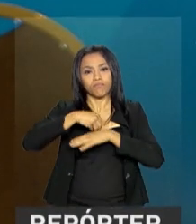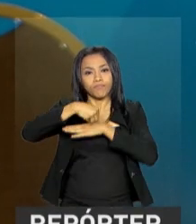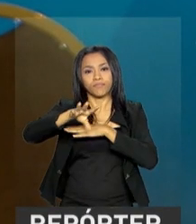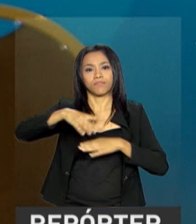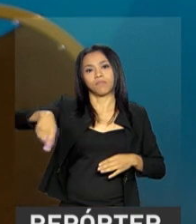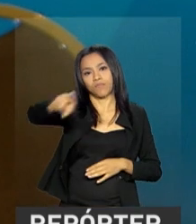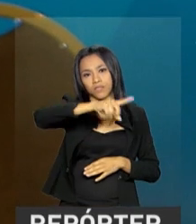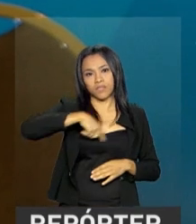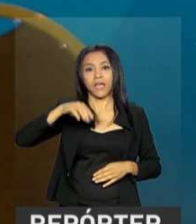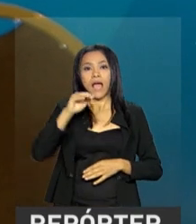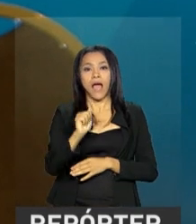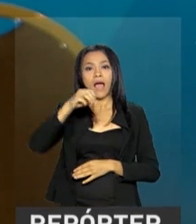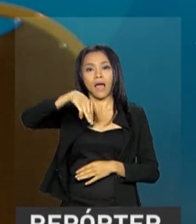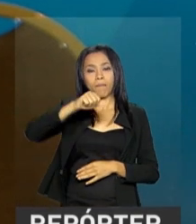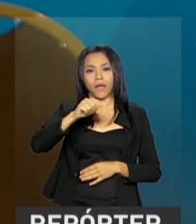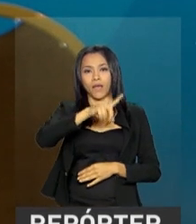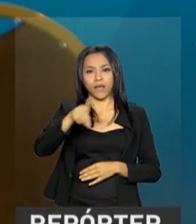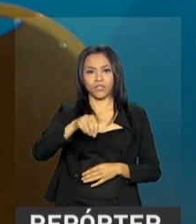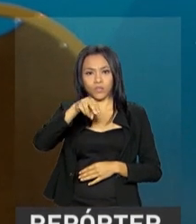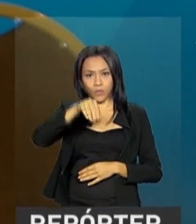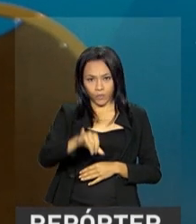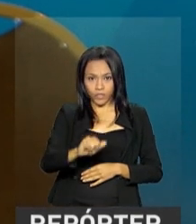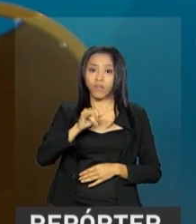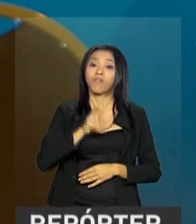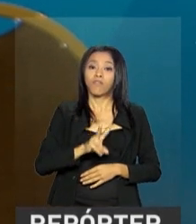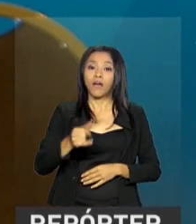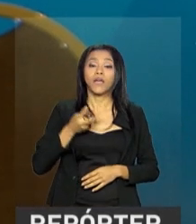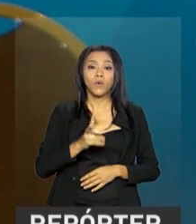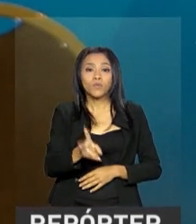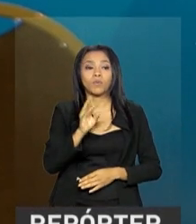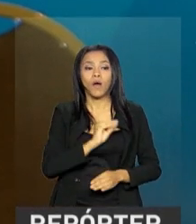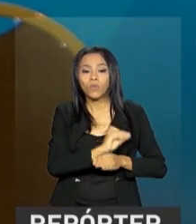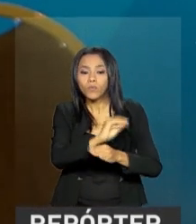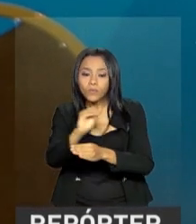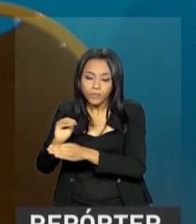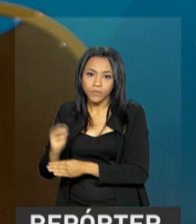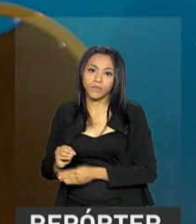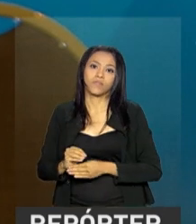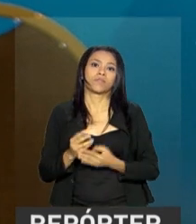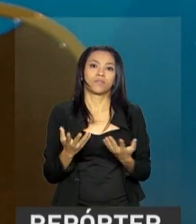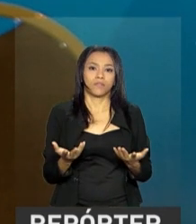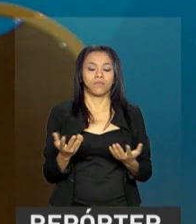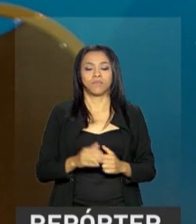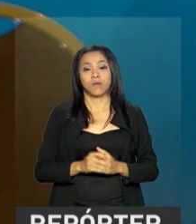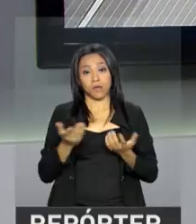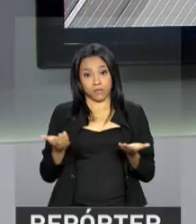Alvissareira, a Amazônia vai continuar prestando seus serviços ambientais ao Brasil e ao